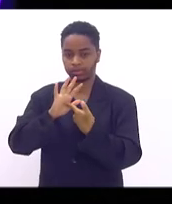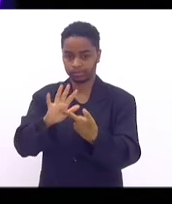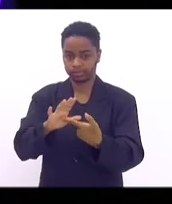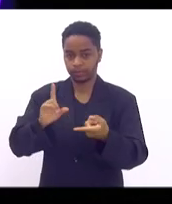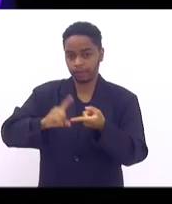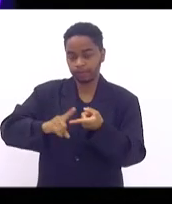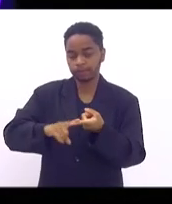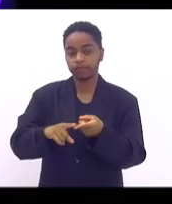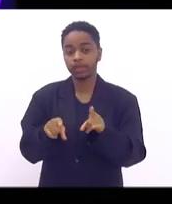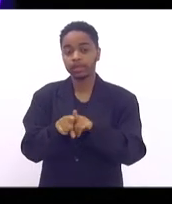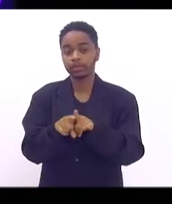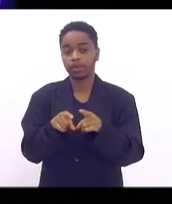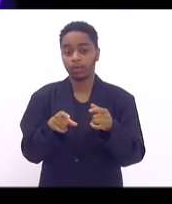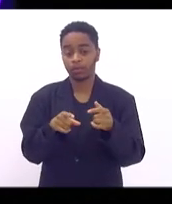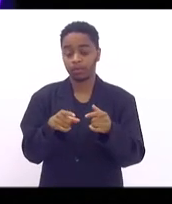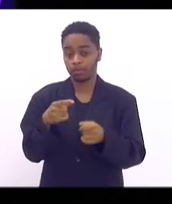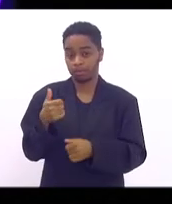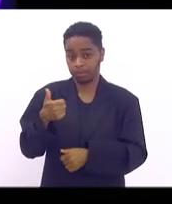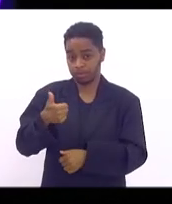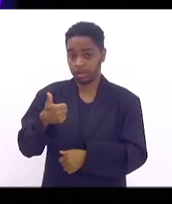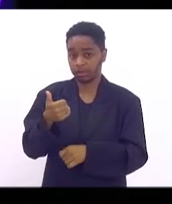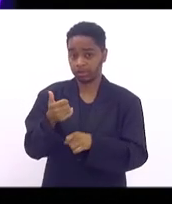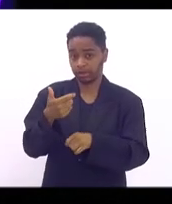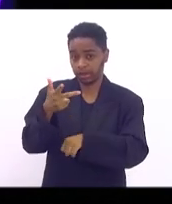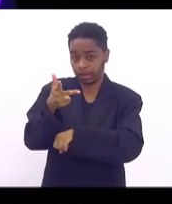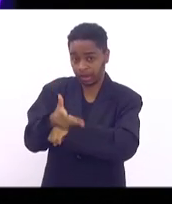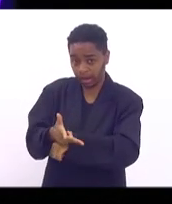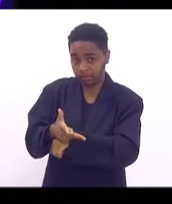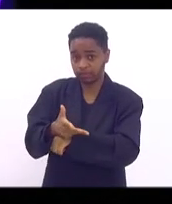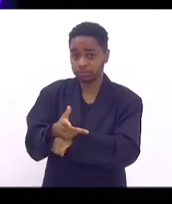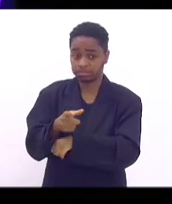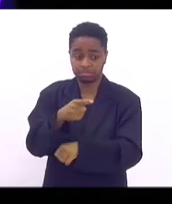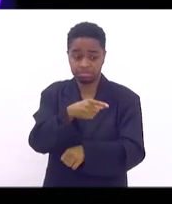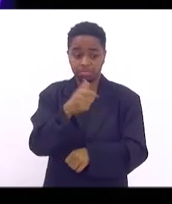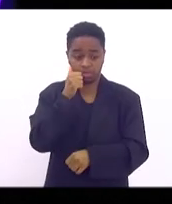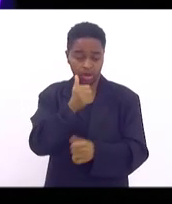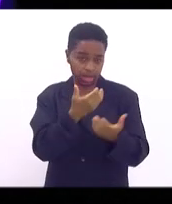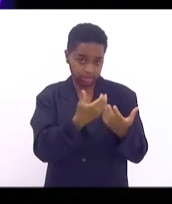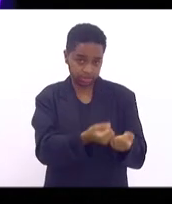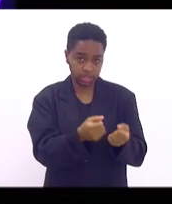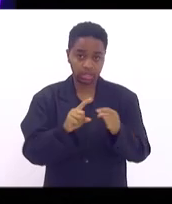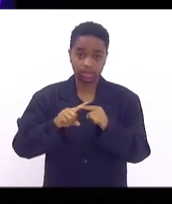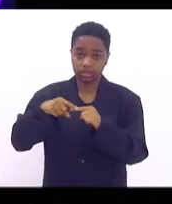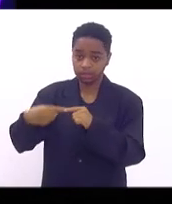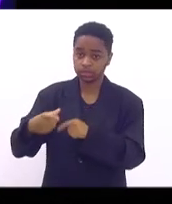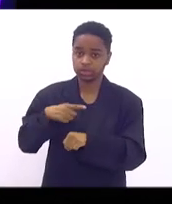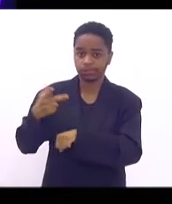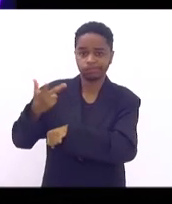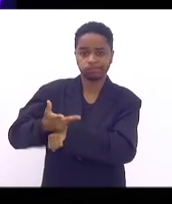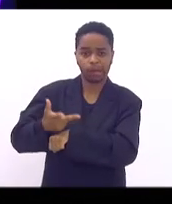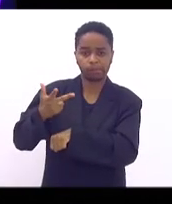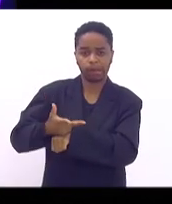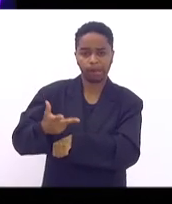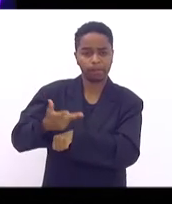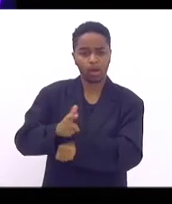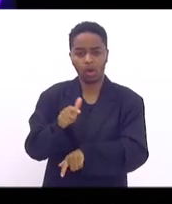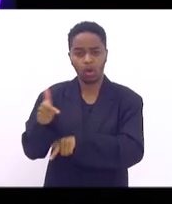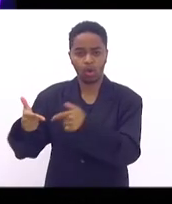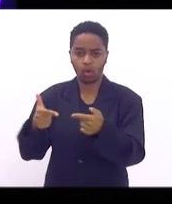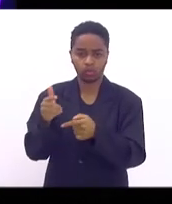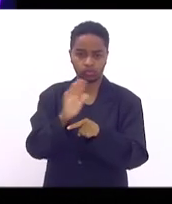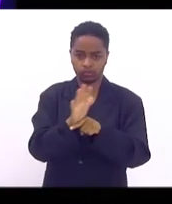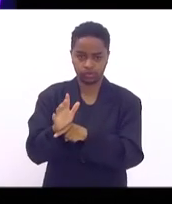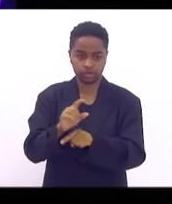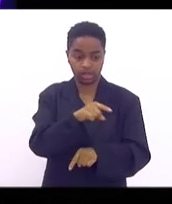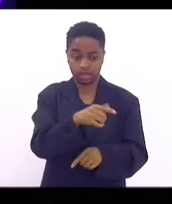o primeiro com consentimento, depois ele grava inúmeros vídeos e, se eu não me engano, nesse caso, depois, sem o